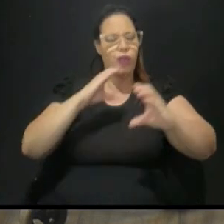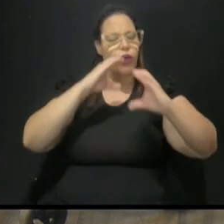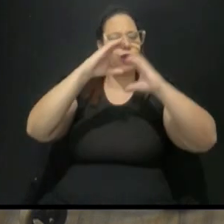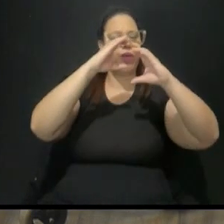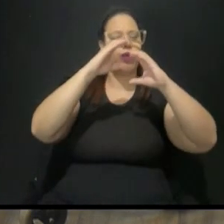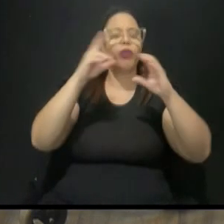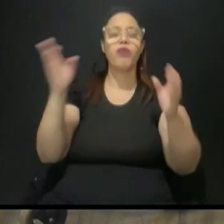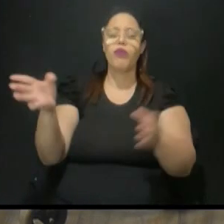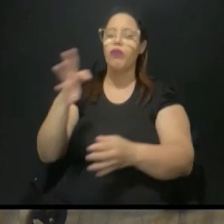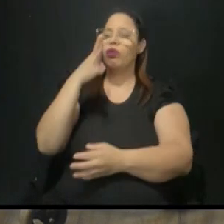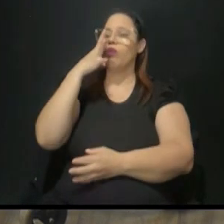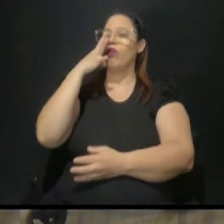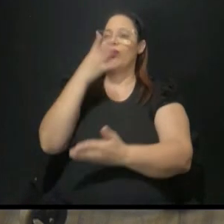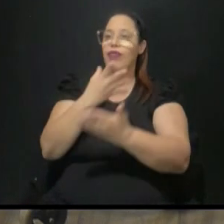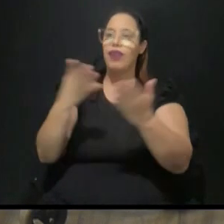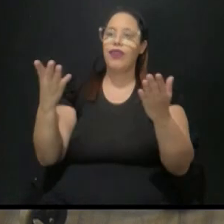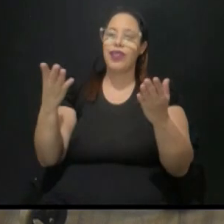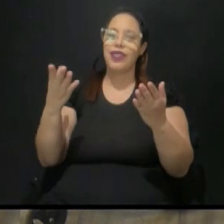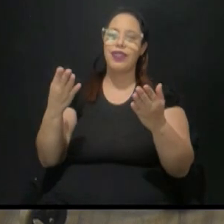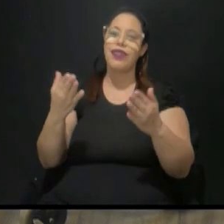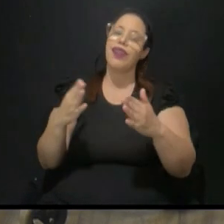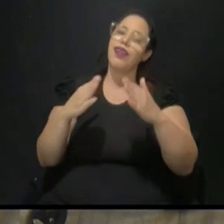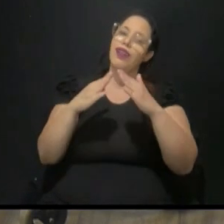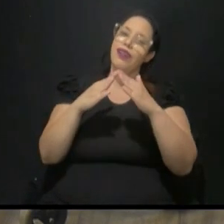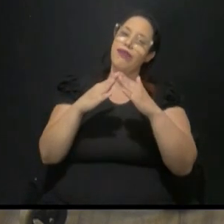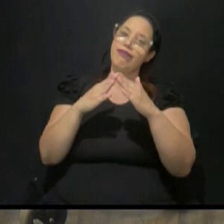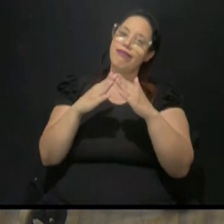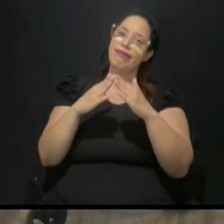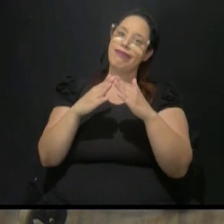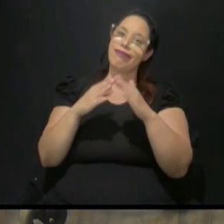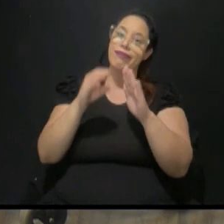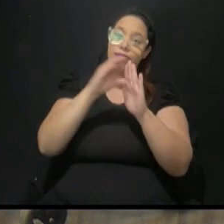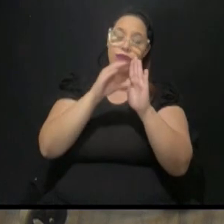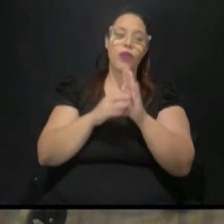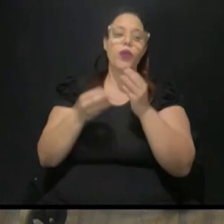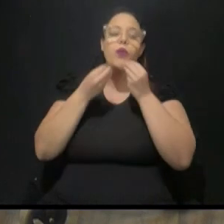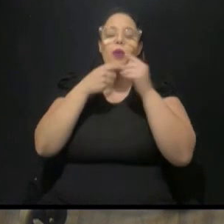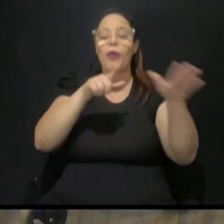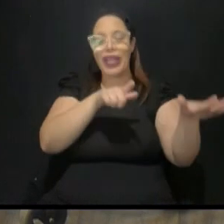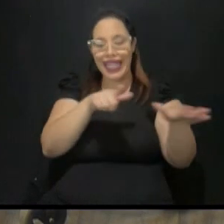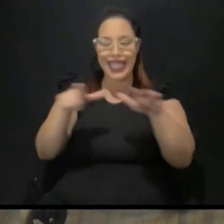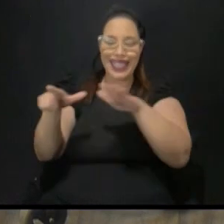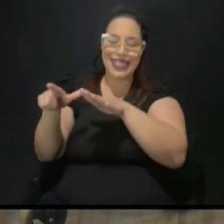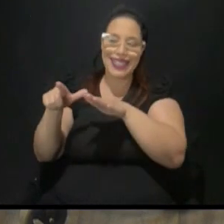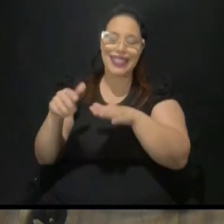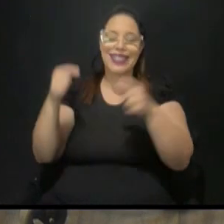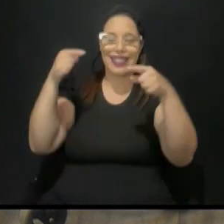você que está aí em casa. Olha, continue tendo aí uma boa semana e a gente fica por aqui.